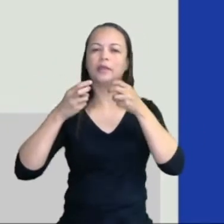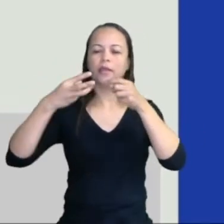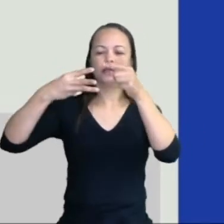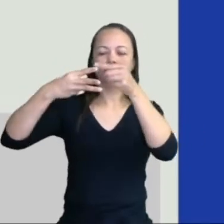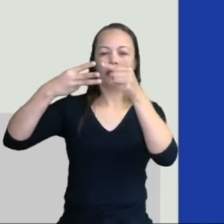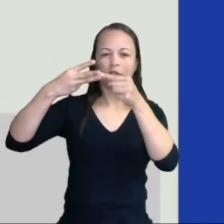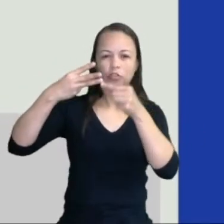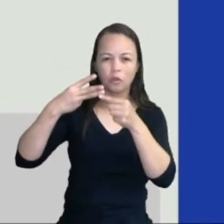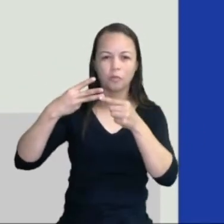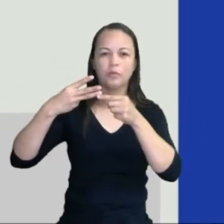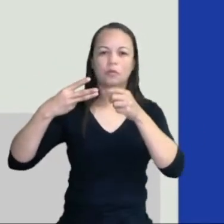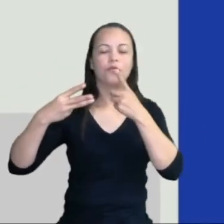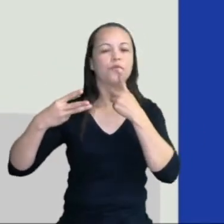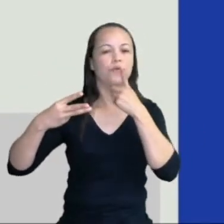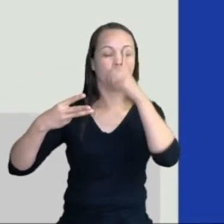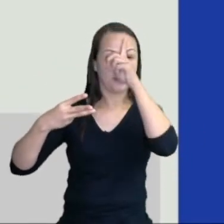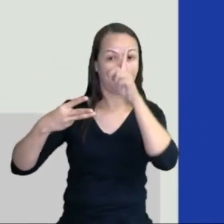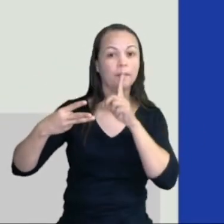que determina